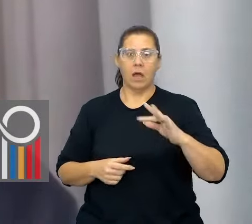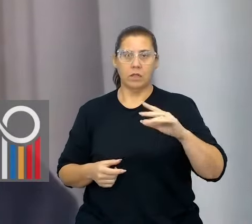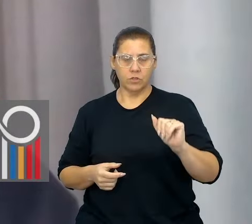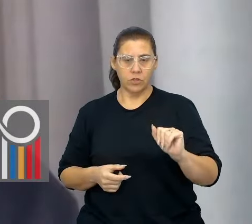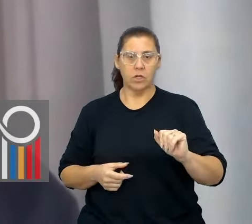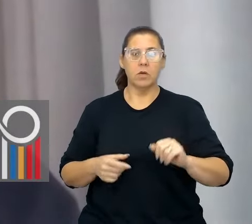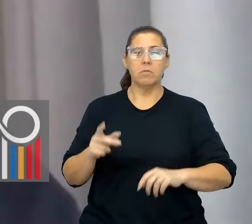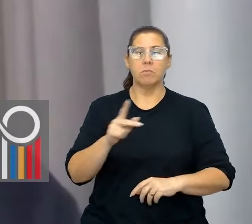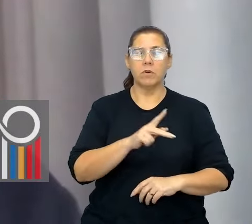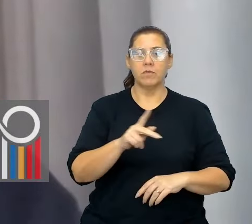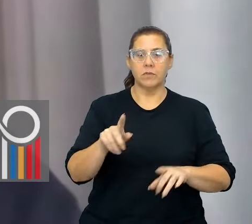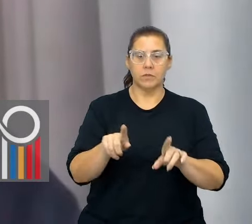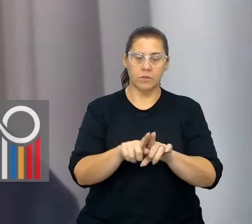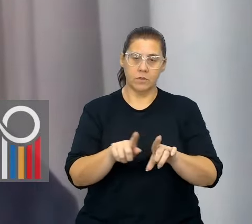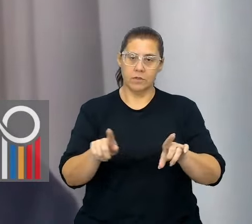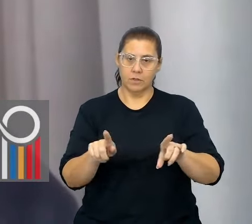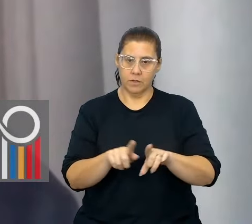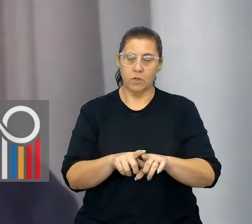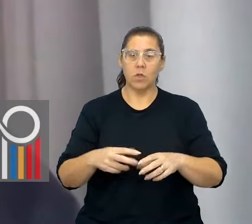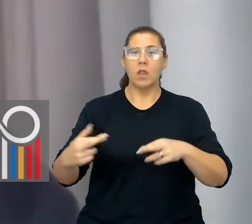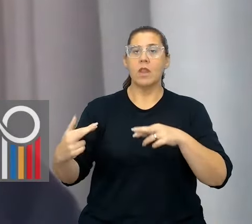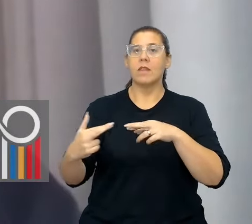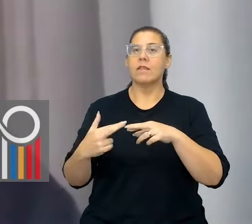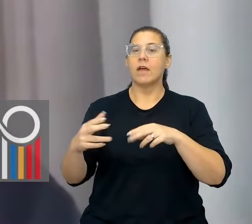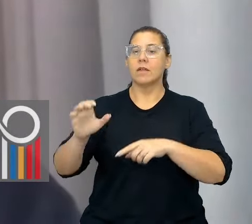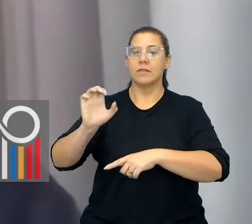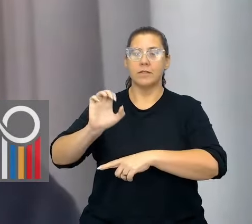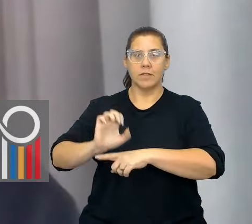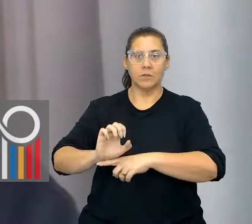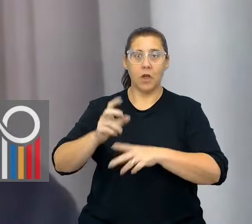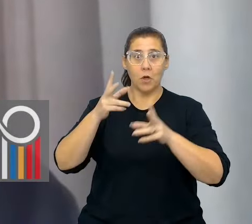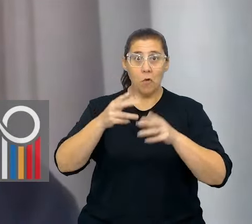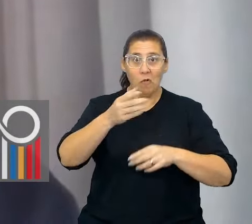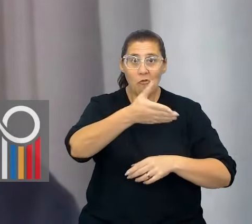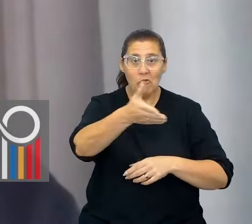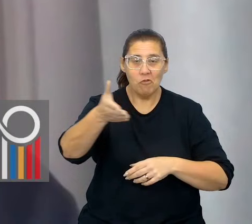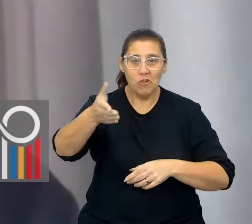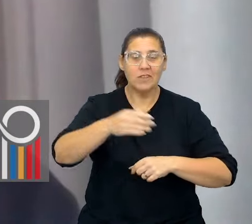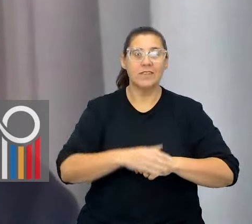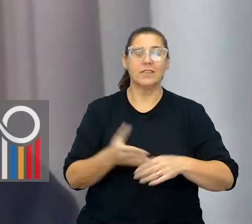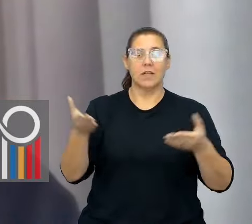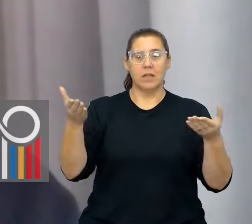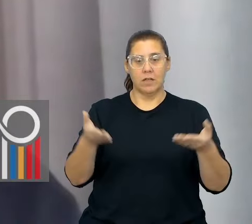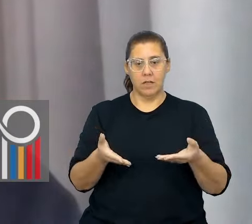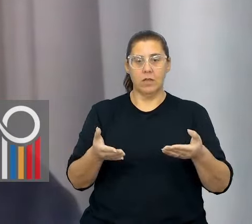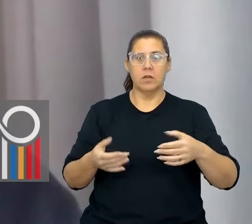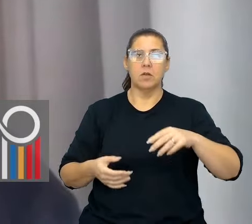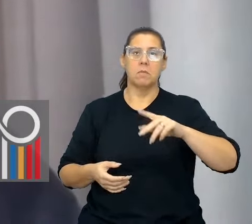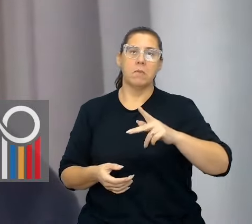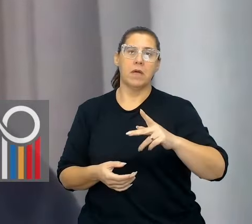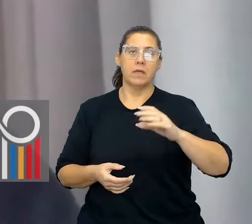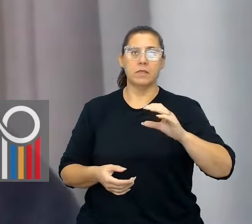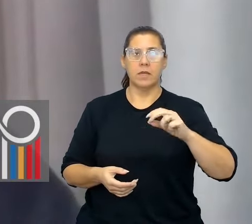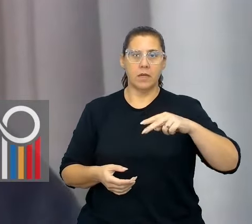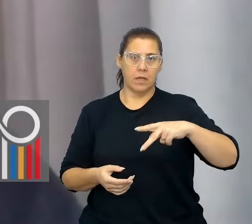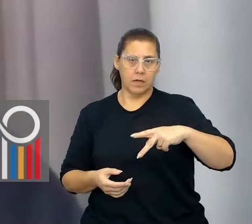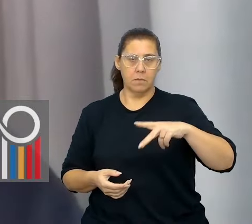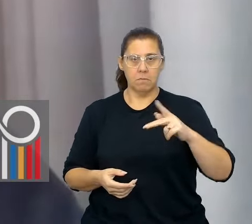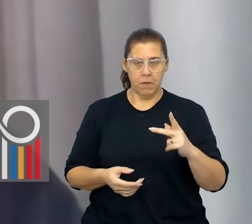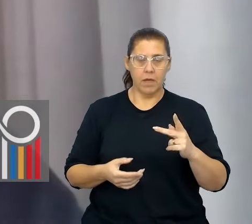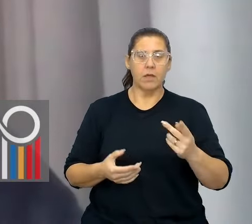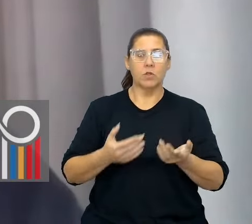sou professora também da rede estadual, tal como vocês. Atualmente estou como PCNP, dos